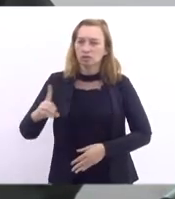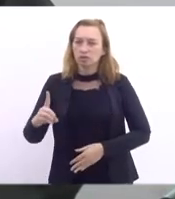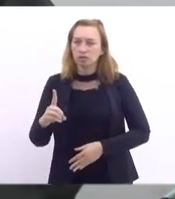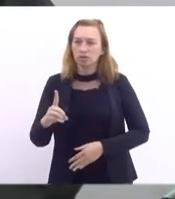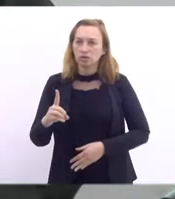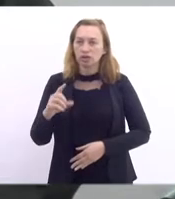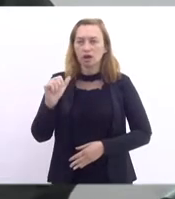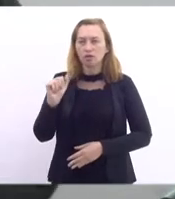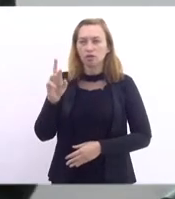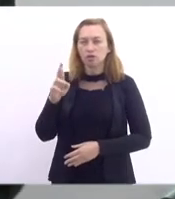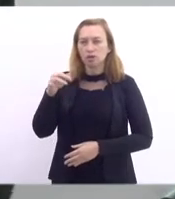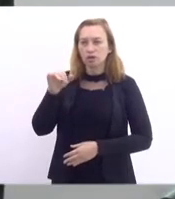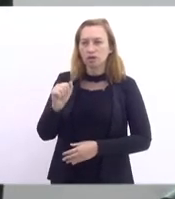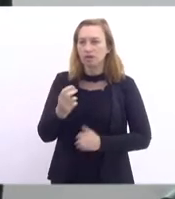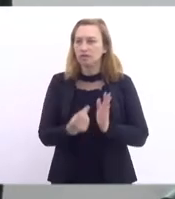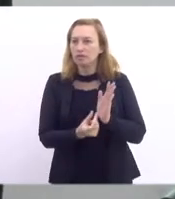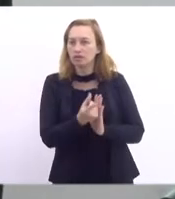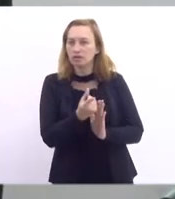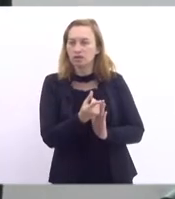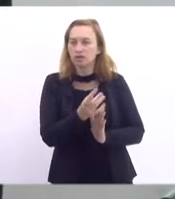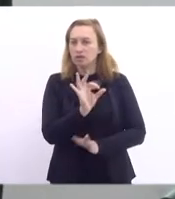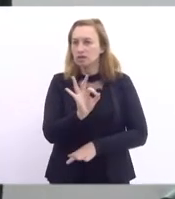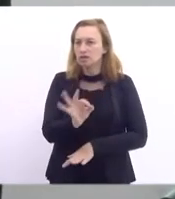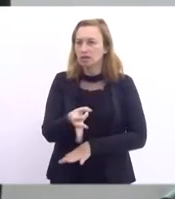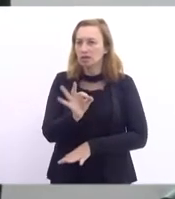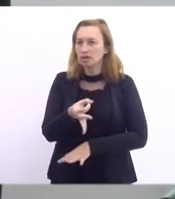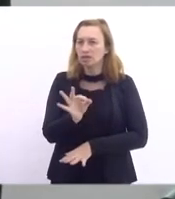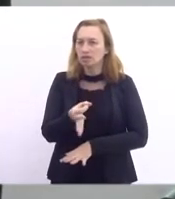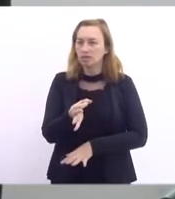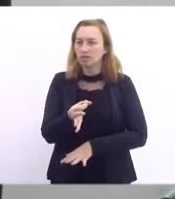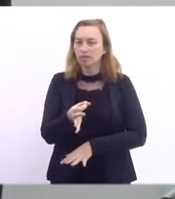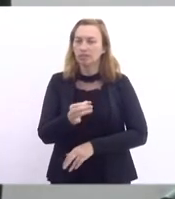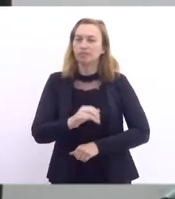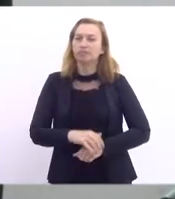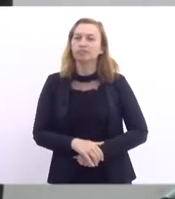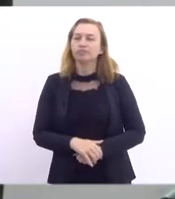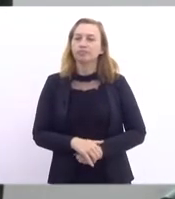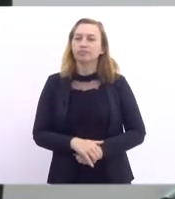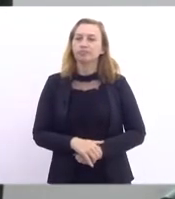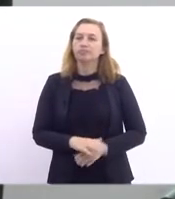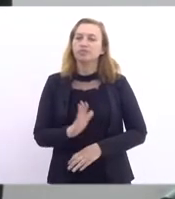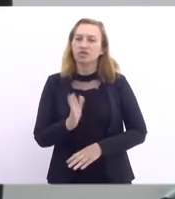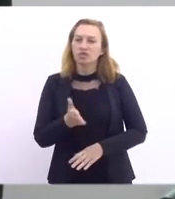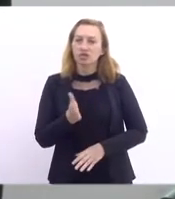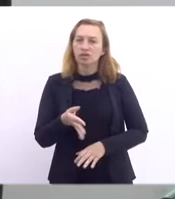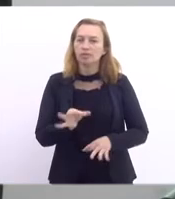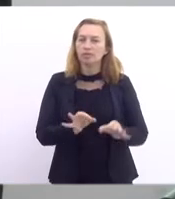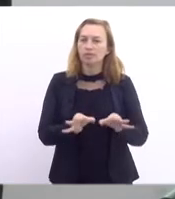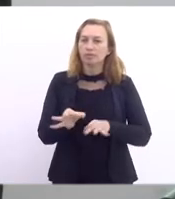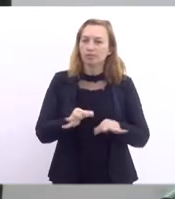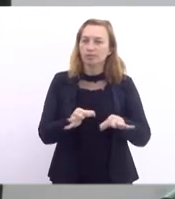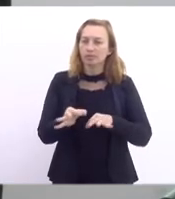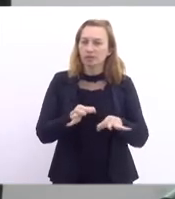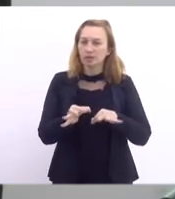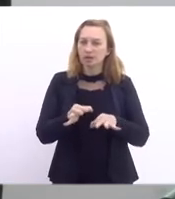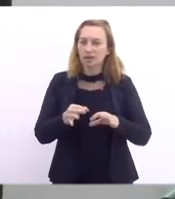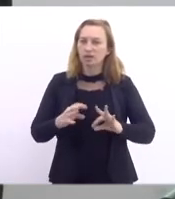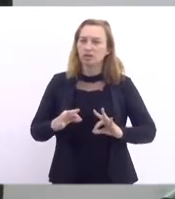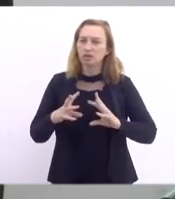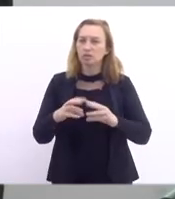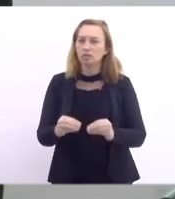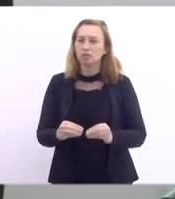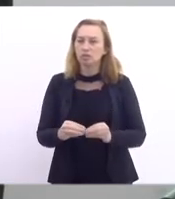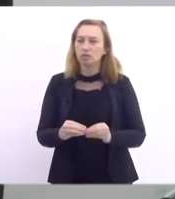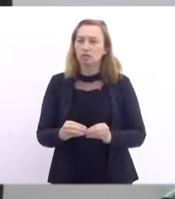auditoria financeira exatamente sobre as autorias já feitas e tudo mais